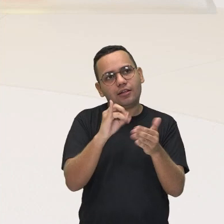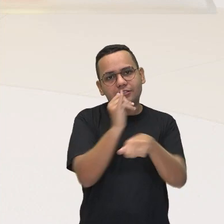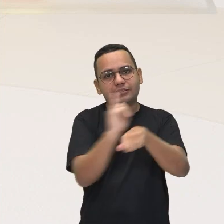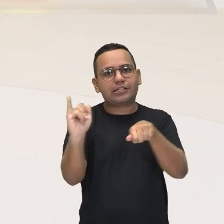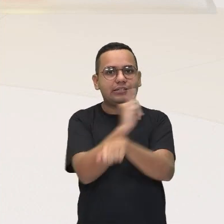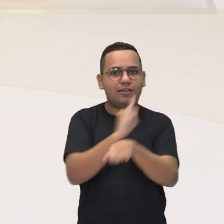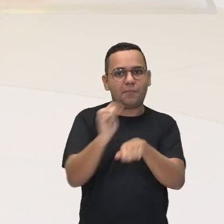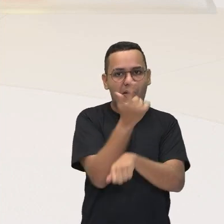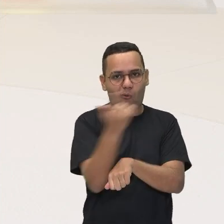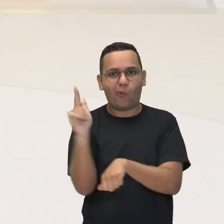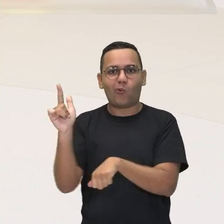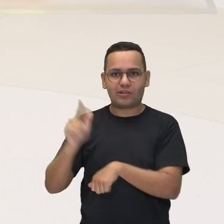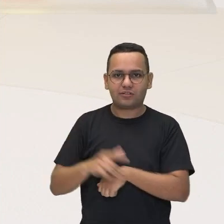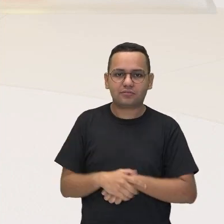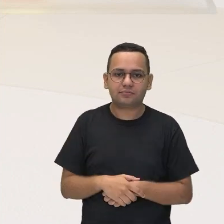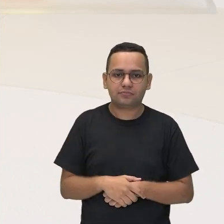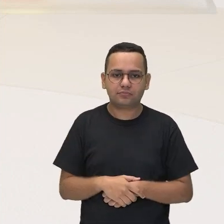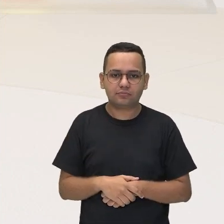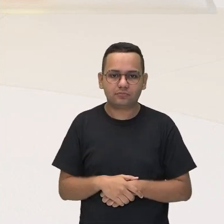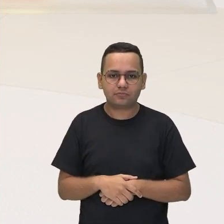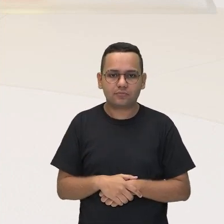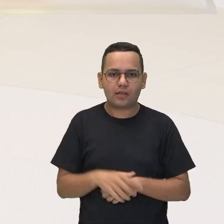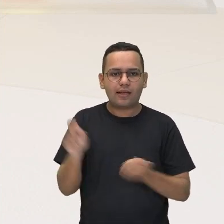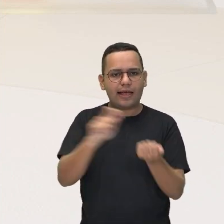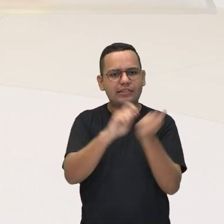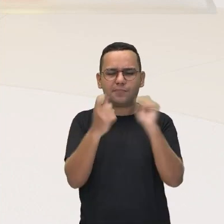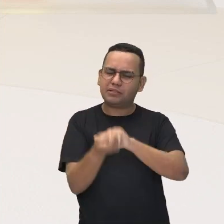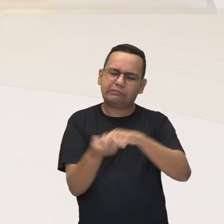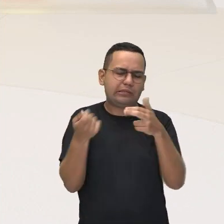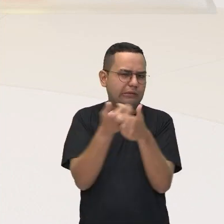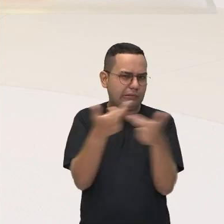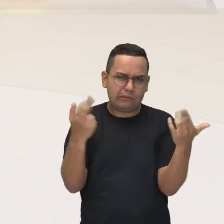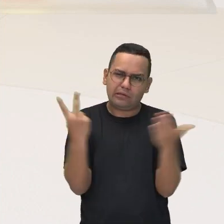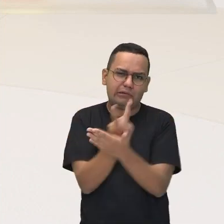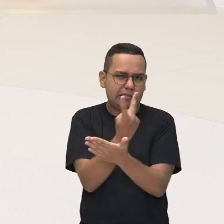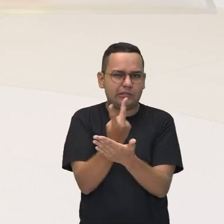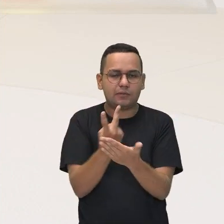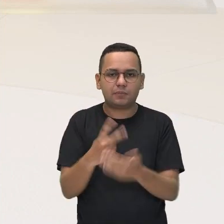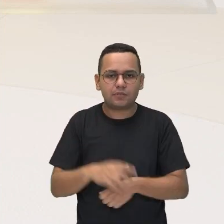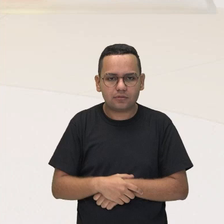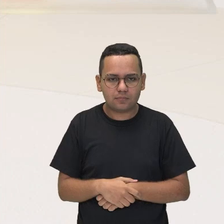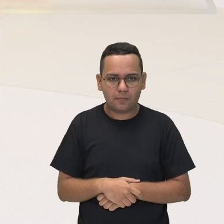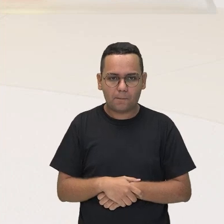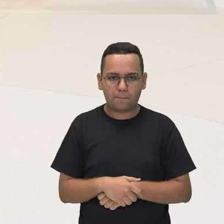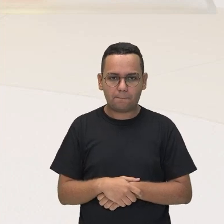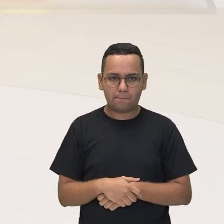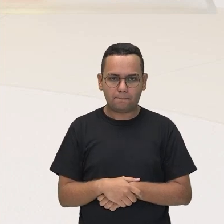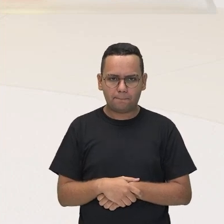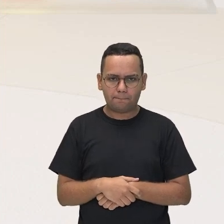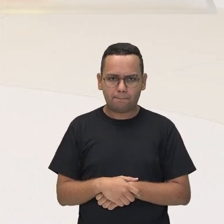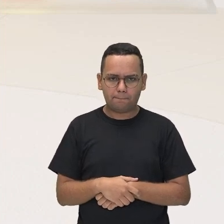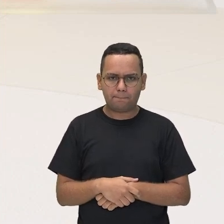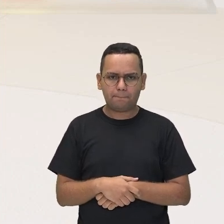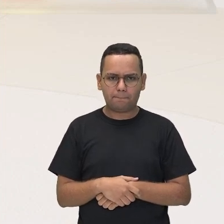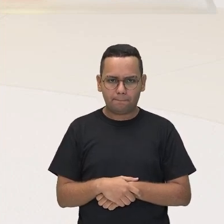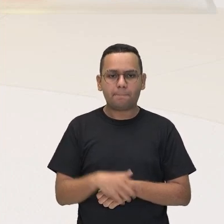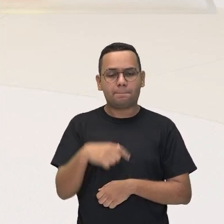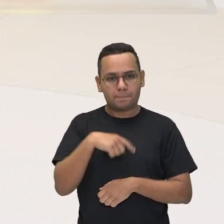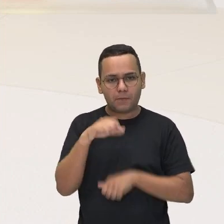adaptando-se às situações diversas e seguindo em frente, motivada a atingir os seus objetivos. De